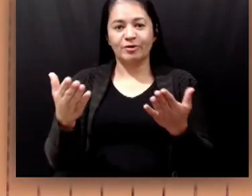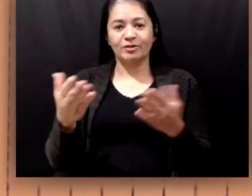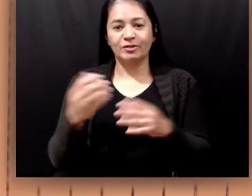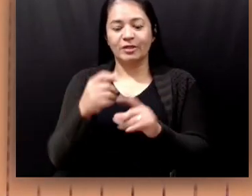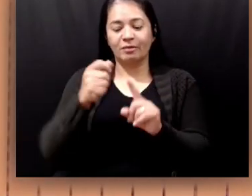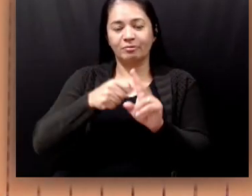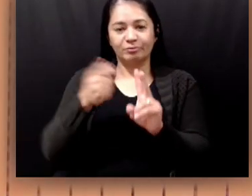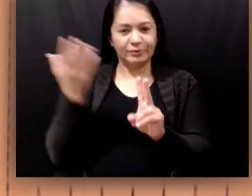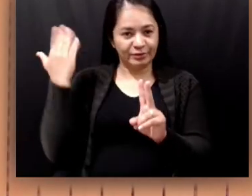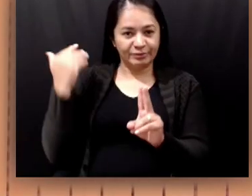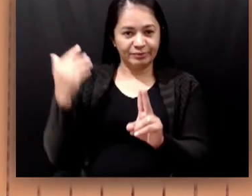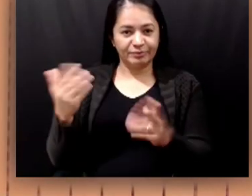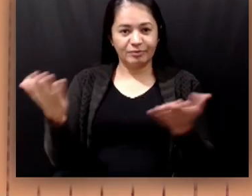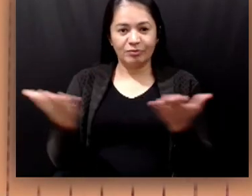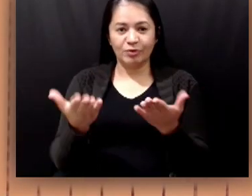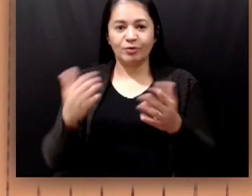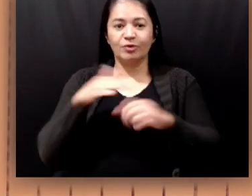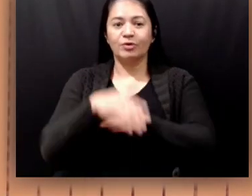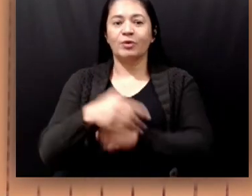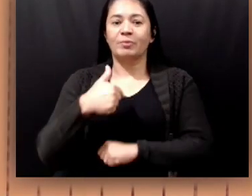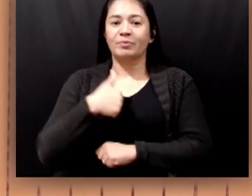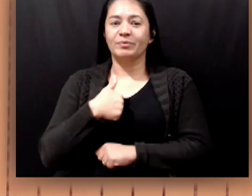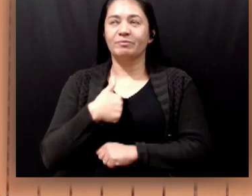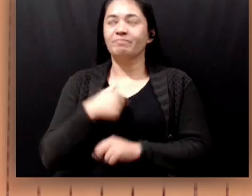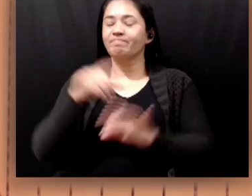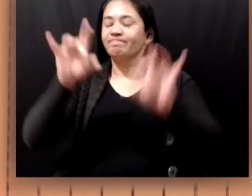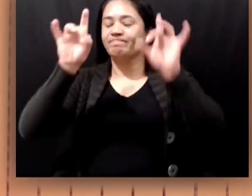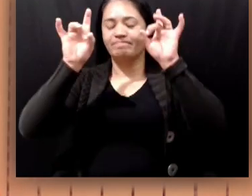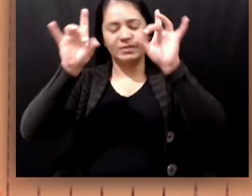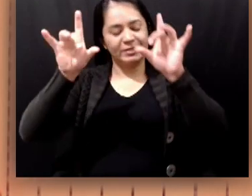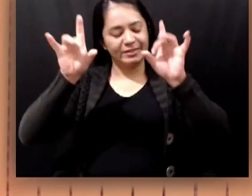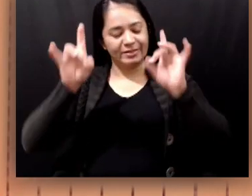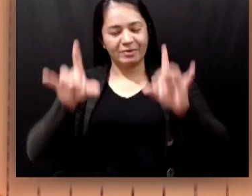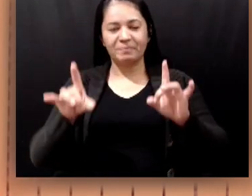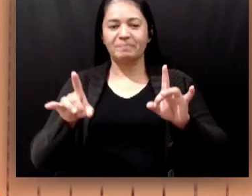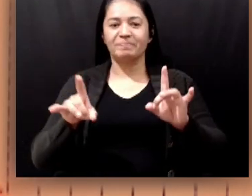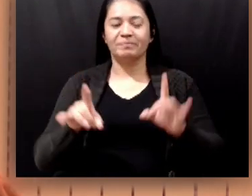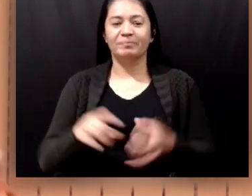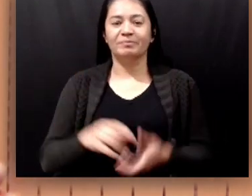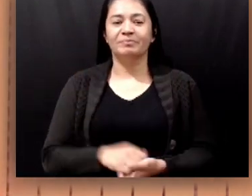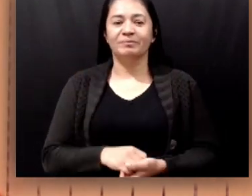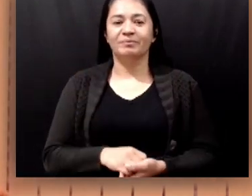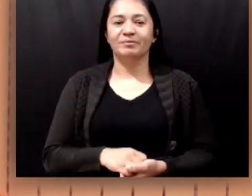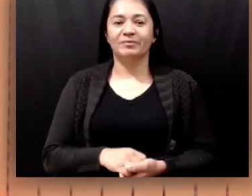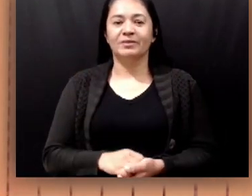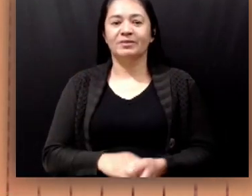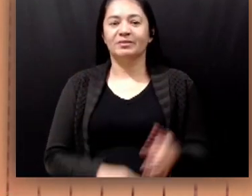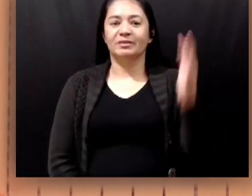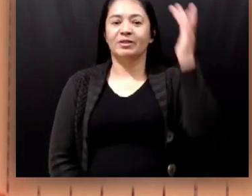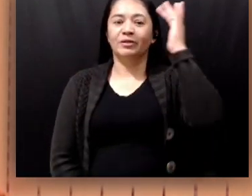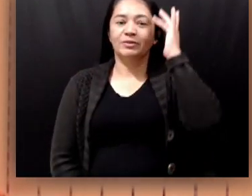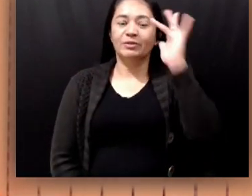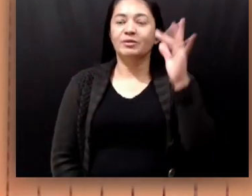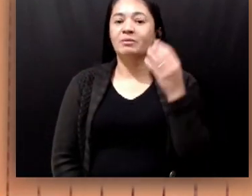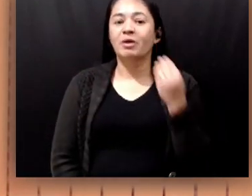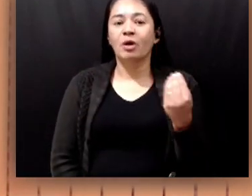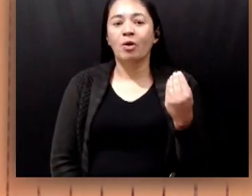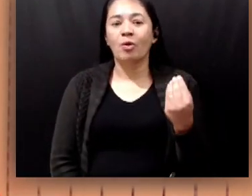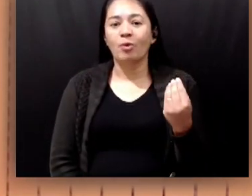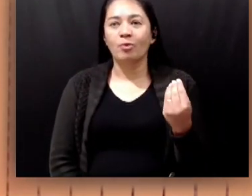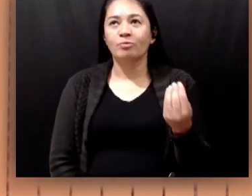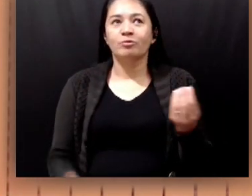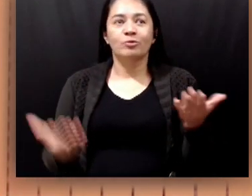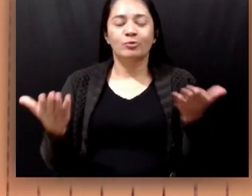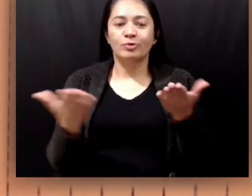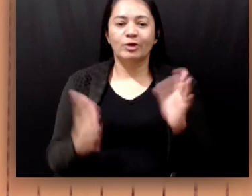para mim, está muito especial. Eu não sabia assim, né, como seria, mas